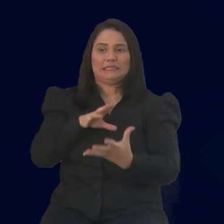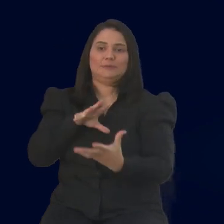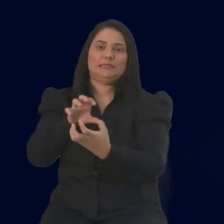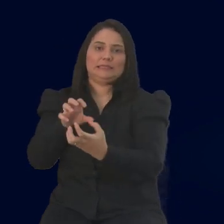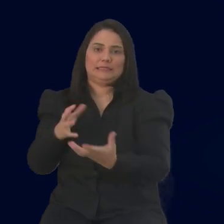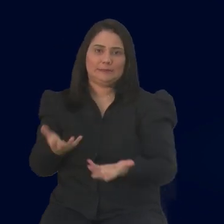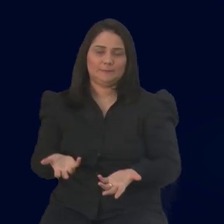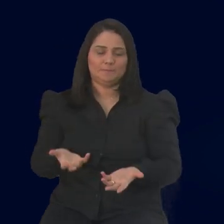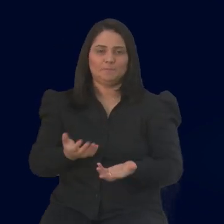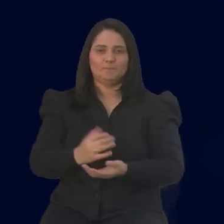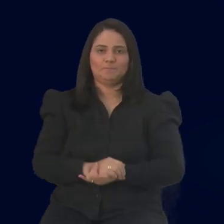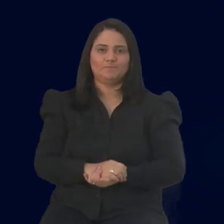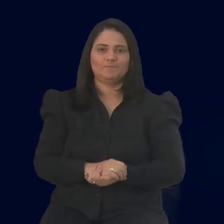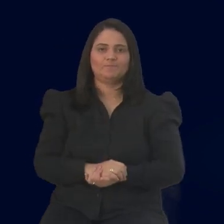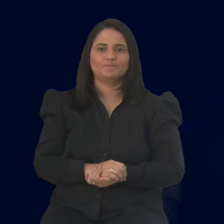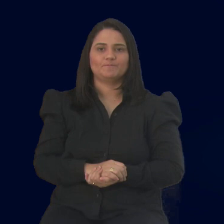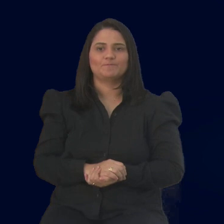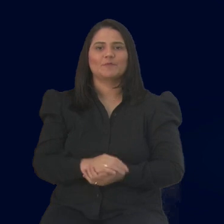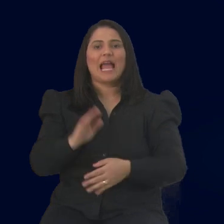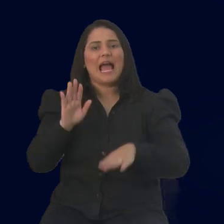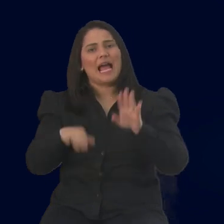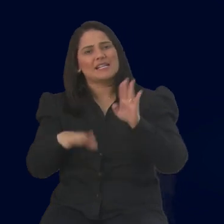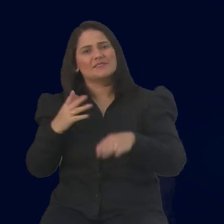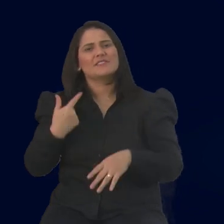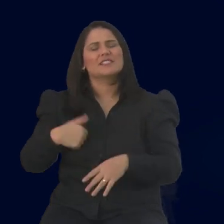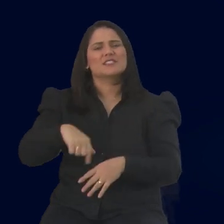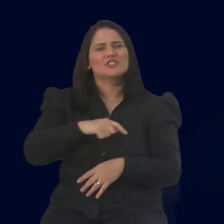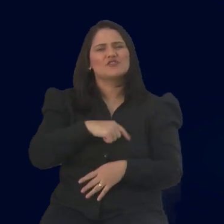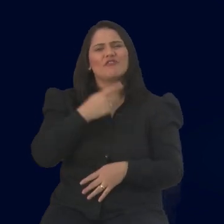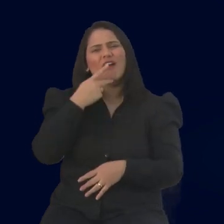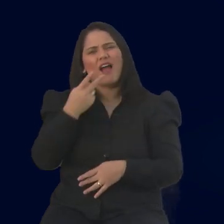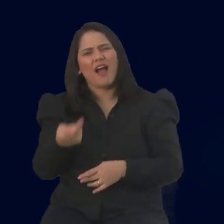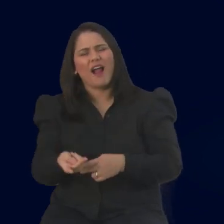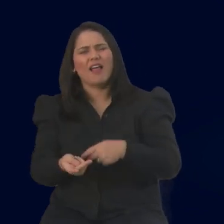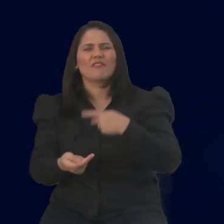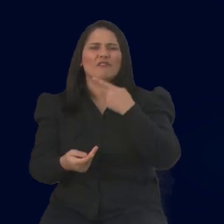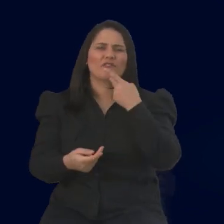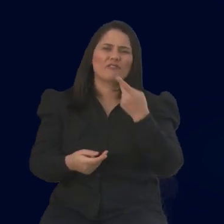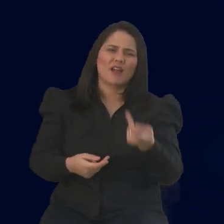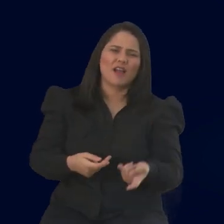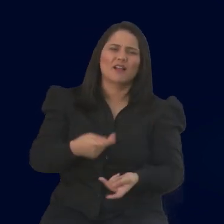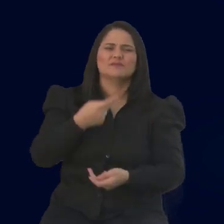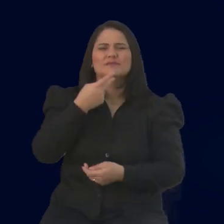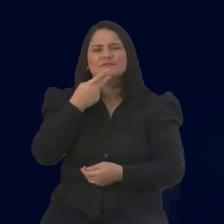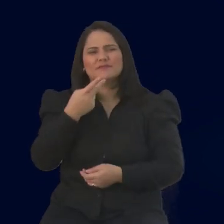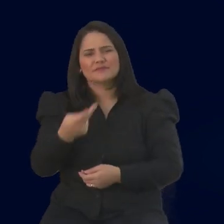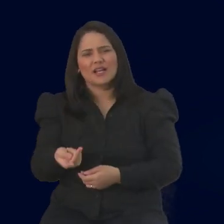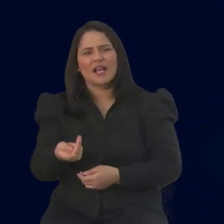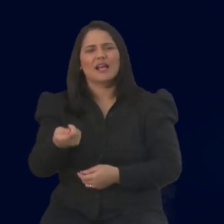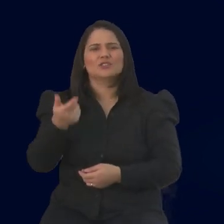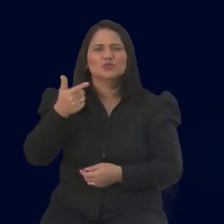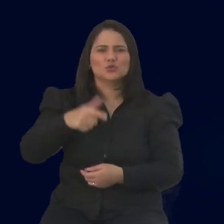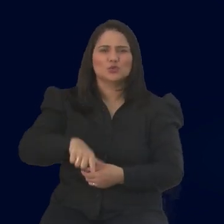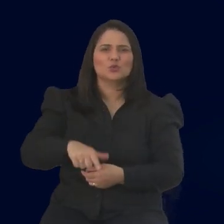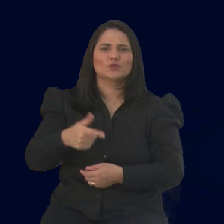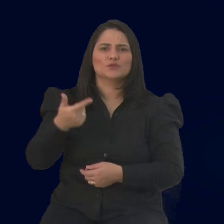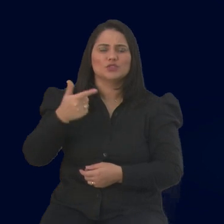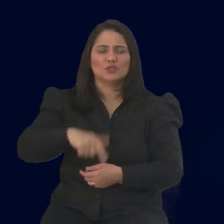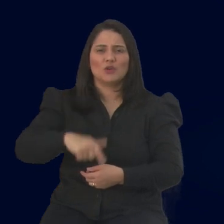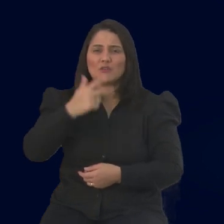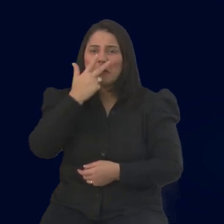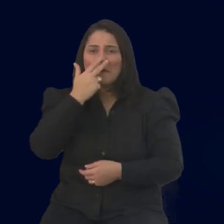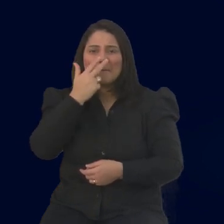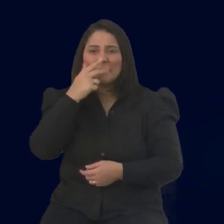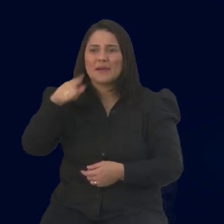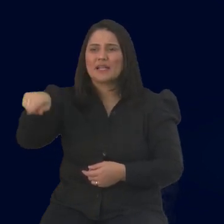Tem momentos em que a gente fala, fala, fala, repete mil vezes, parece que a nossa fala não reverbera no